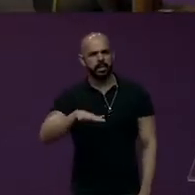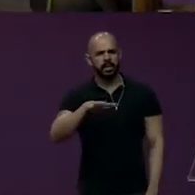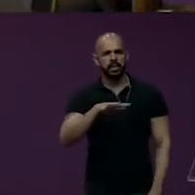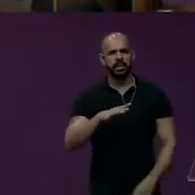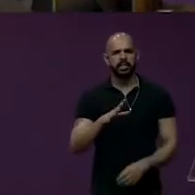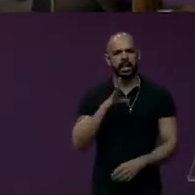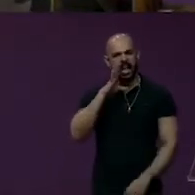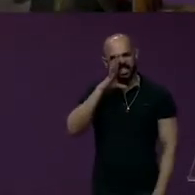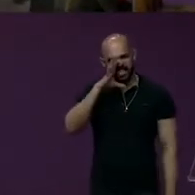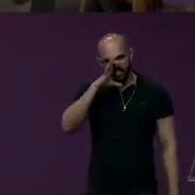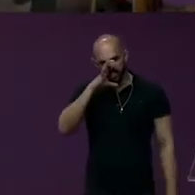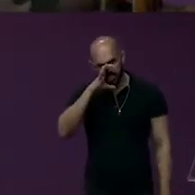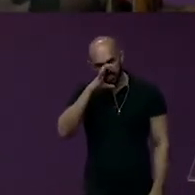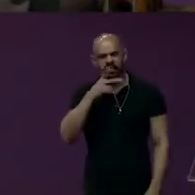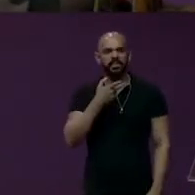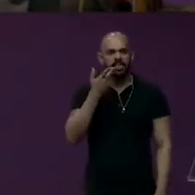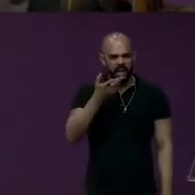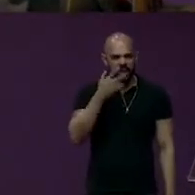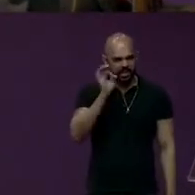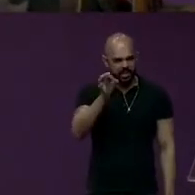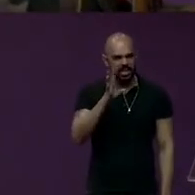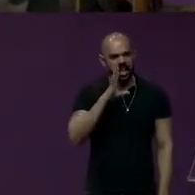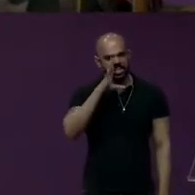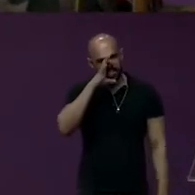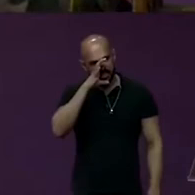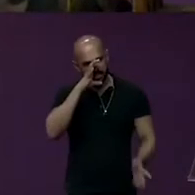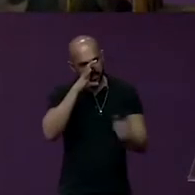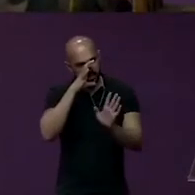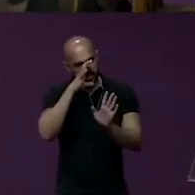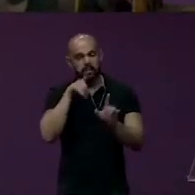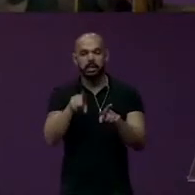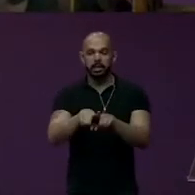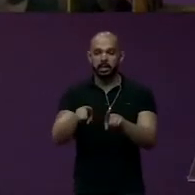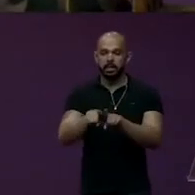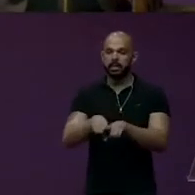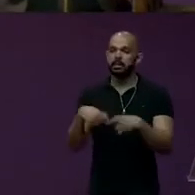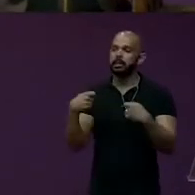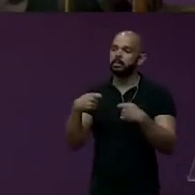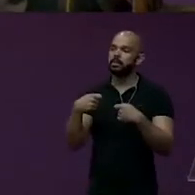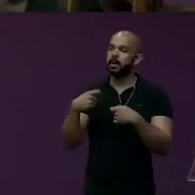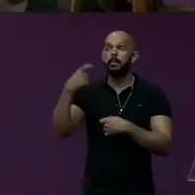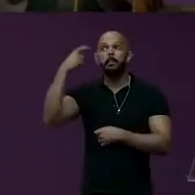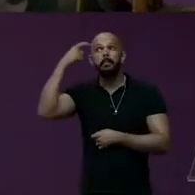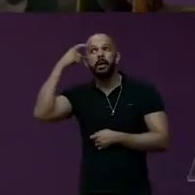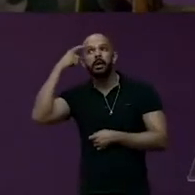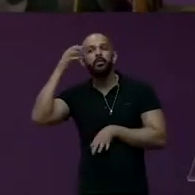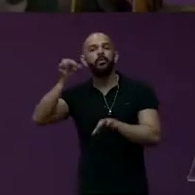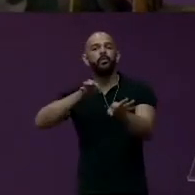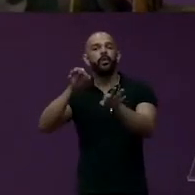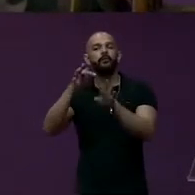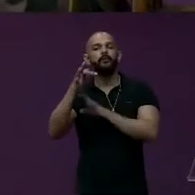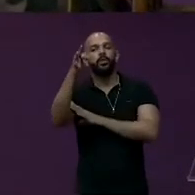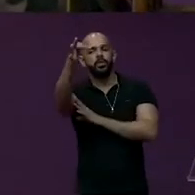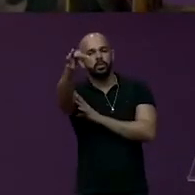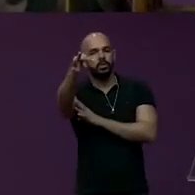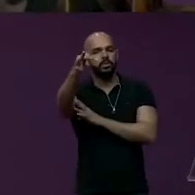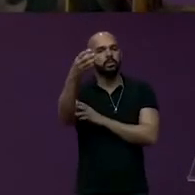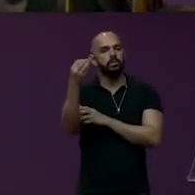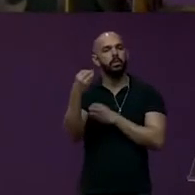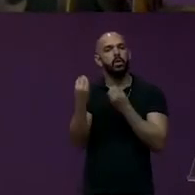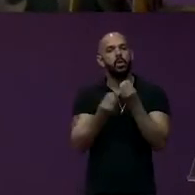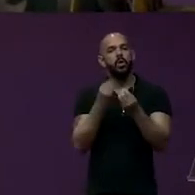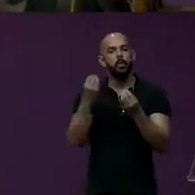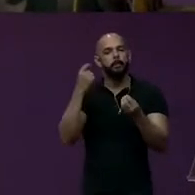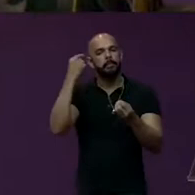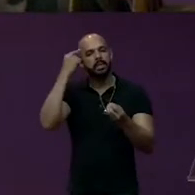uma resistência, como se costuma dizer, né, mas ao mesmo tempo projetando, né, ao mesmo tempo colocando